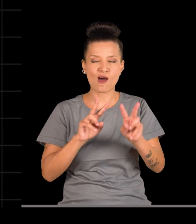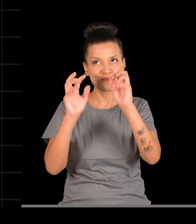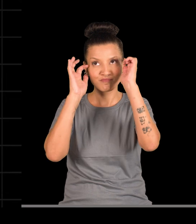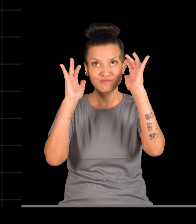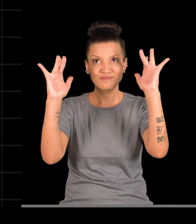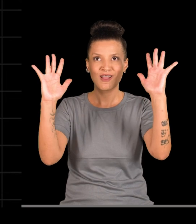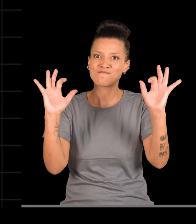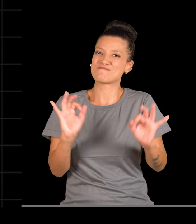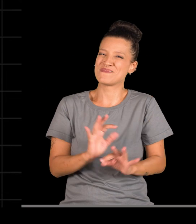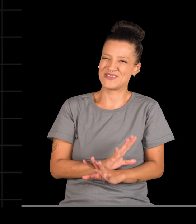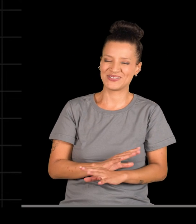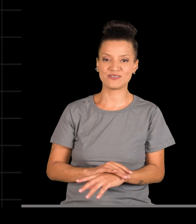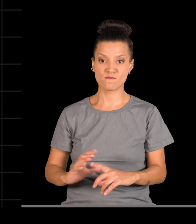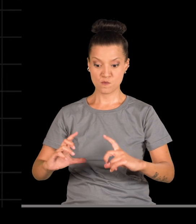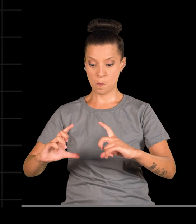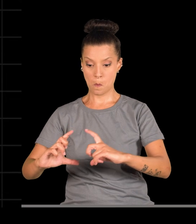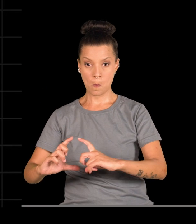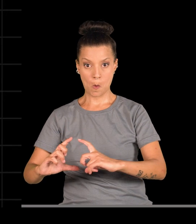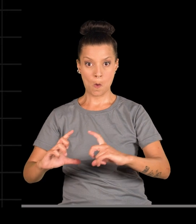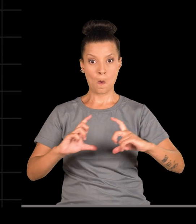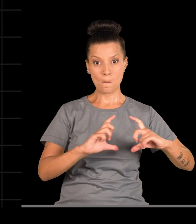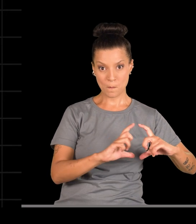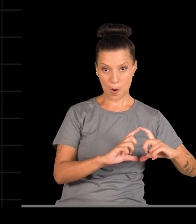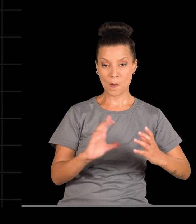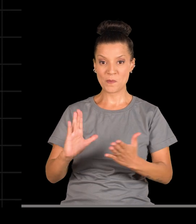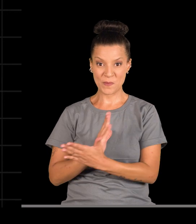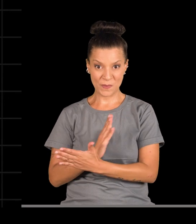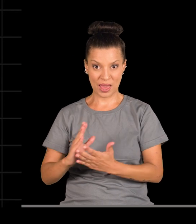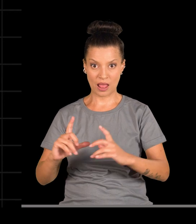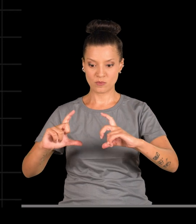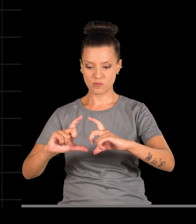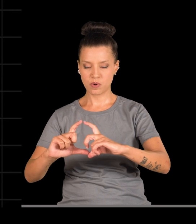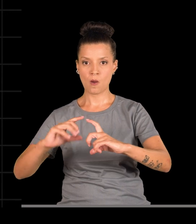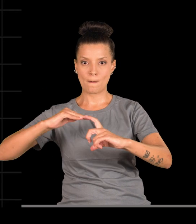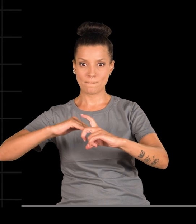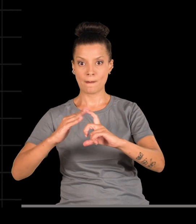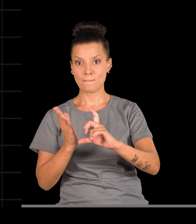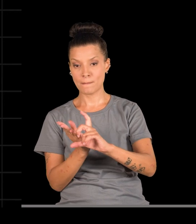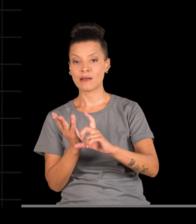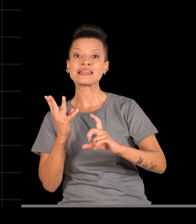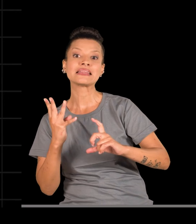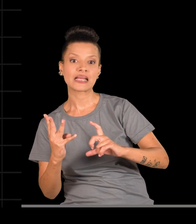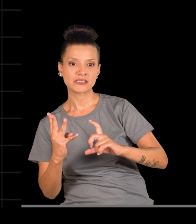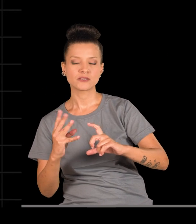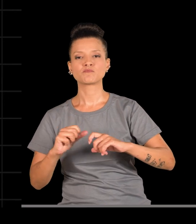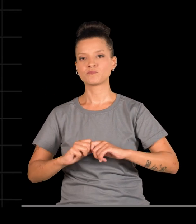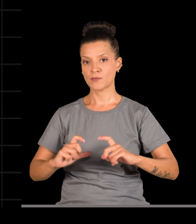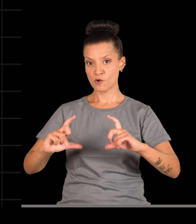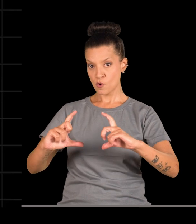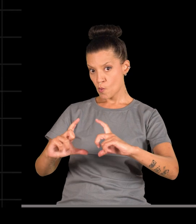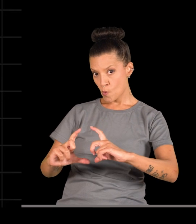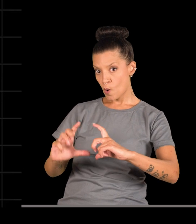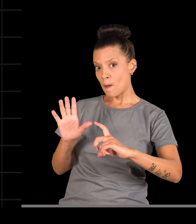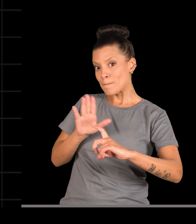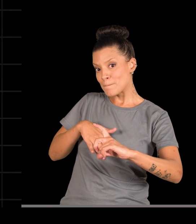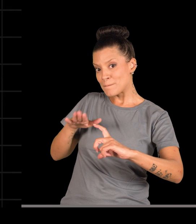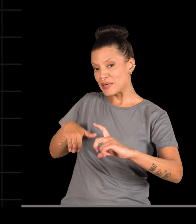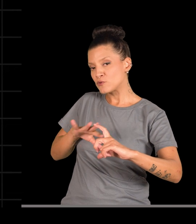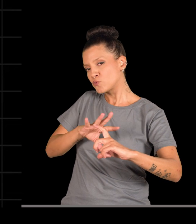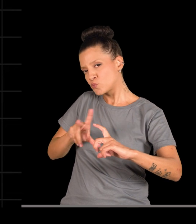assim, né? Para ficar mais fácil a visualização. E aí, eles estão divididos em 3 partes iguais. Eu pinto essa parte toda aqui, eu pinto esse inteiro